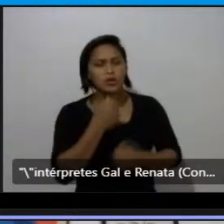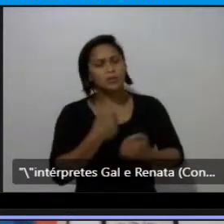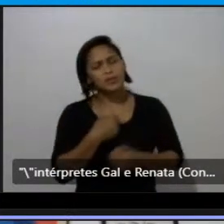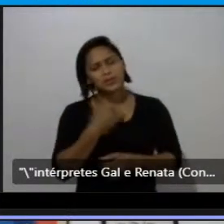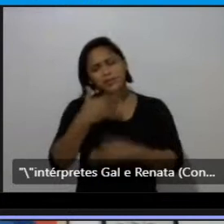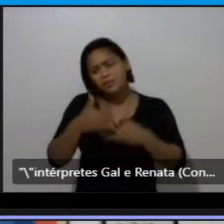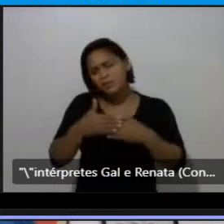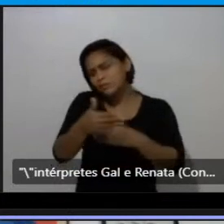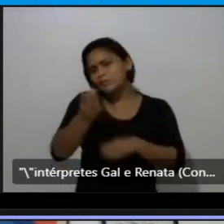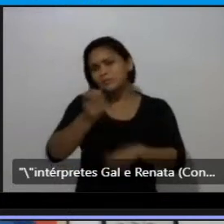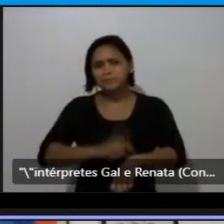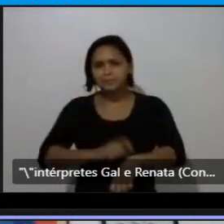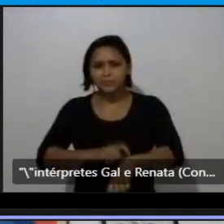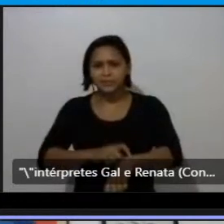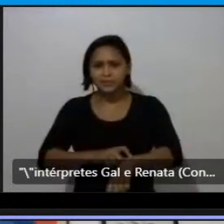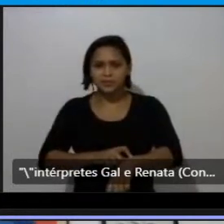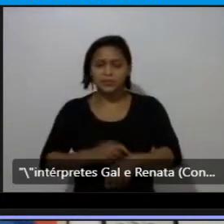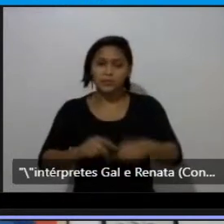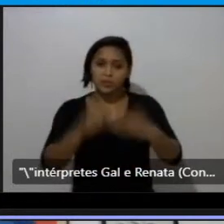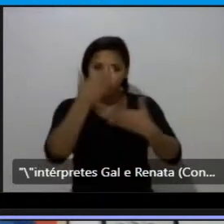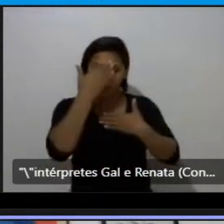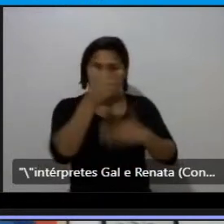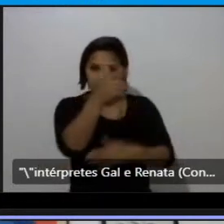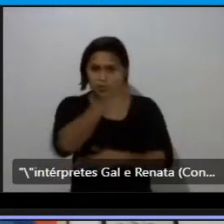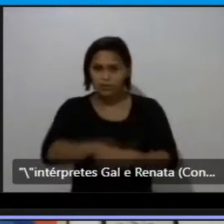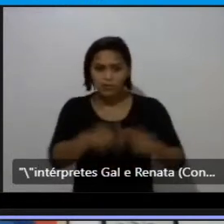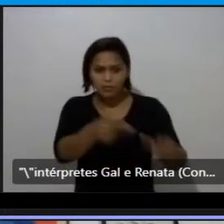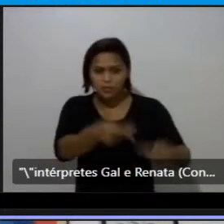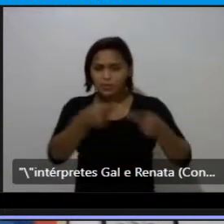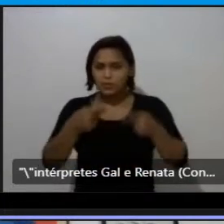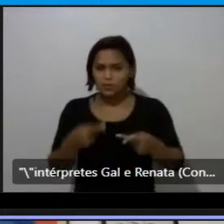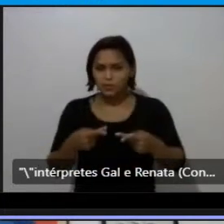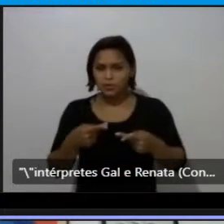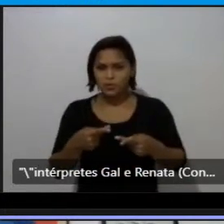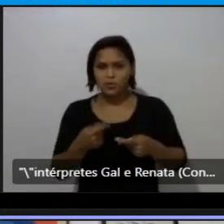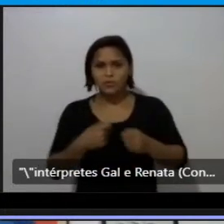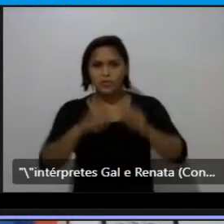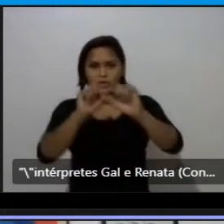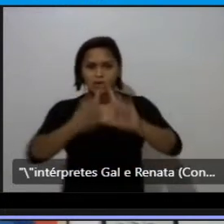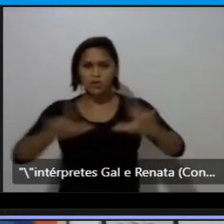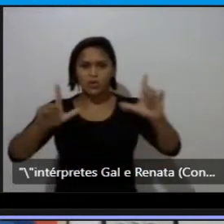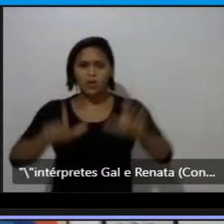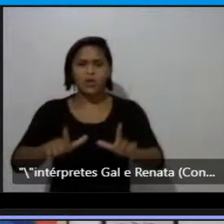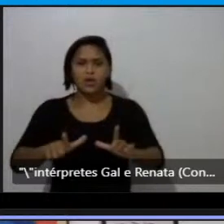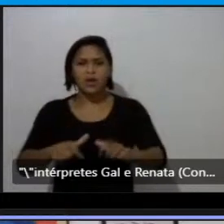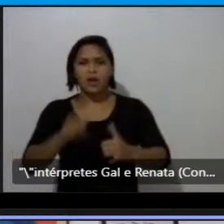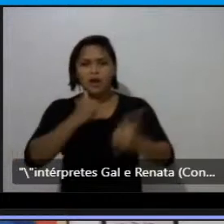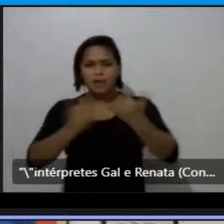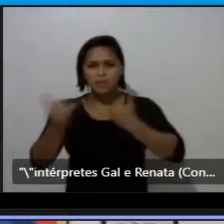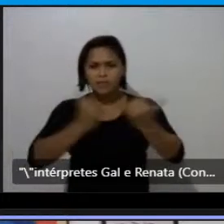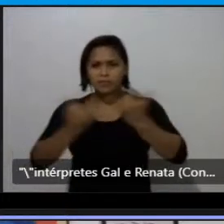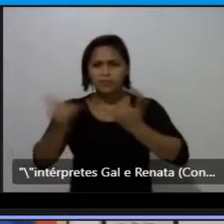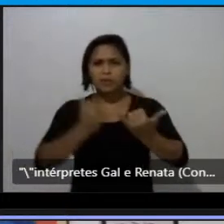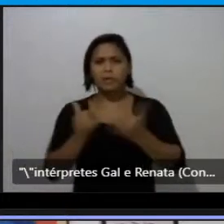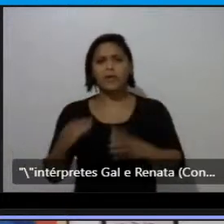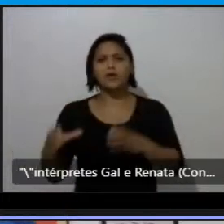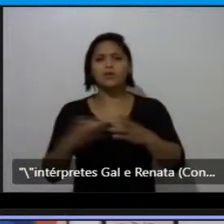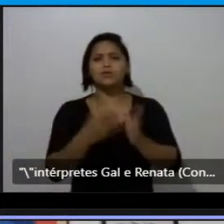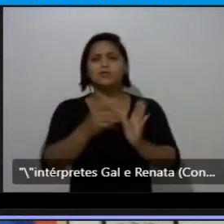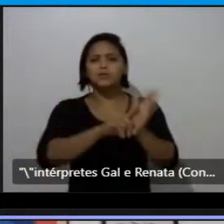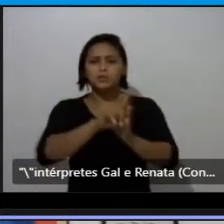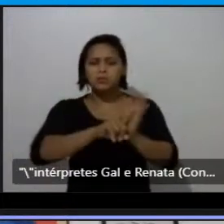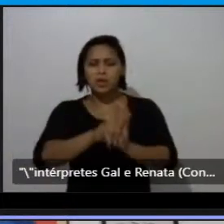se eu passei meu tempo, né? Queria agradecer mais uma vez, né, colocar aqui um pouco também a informação do nosso núcleo de pesquisa para quem